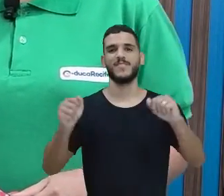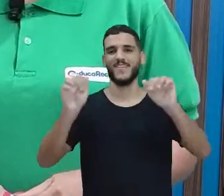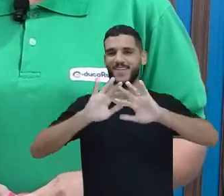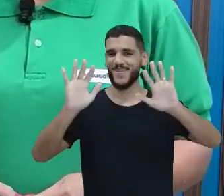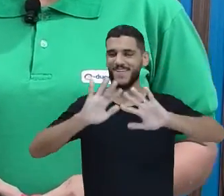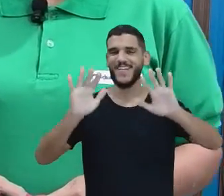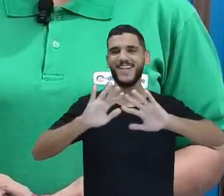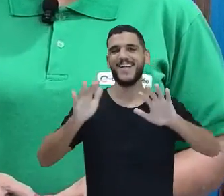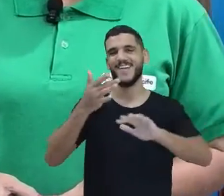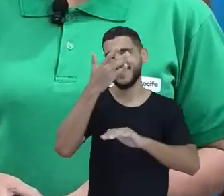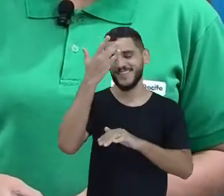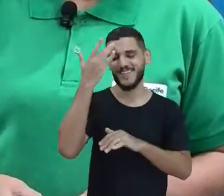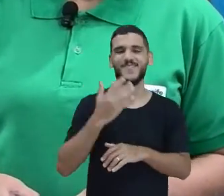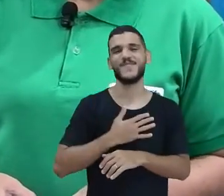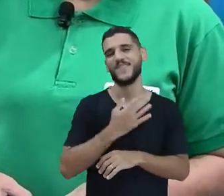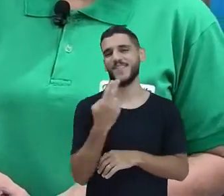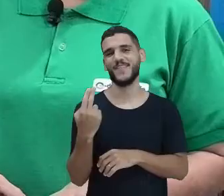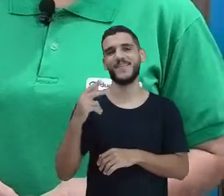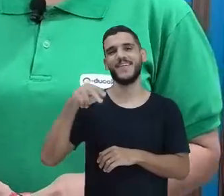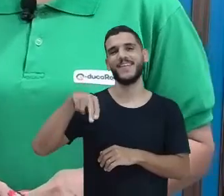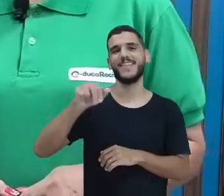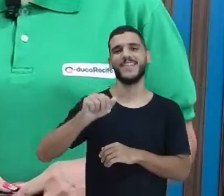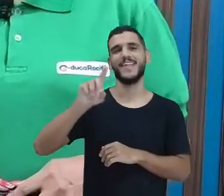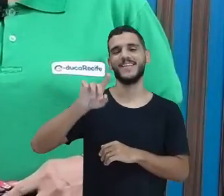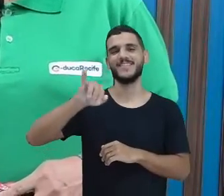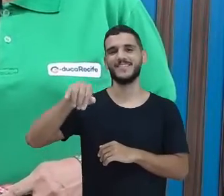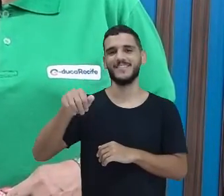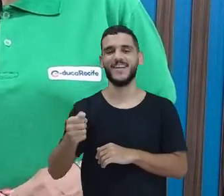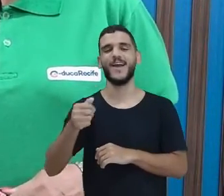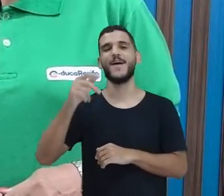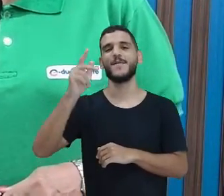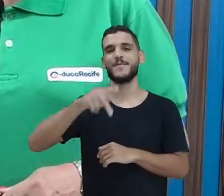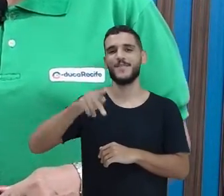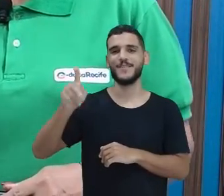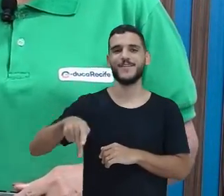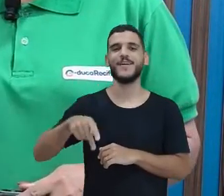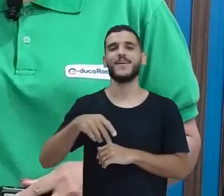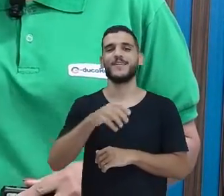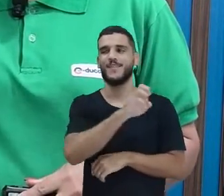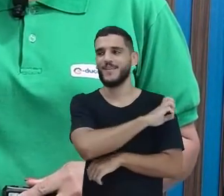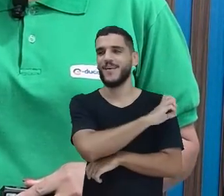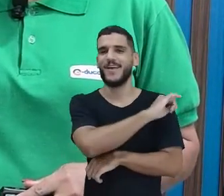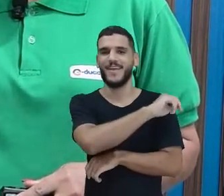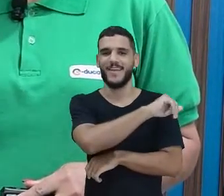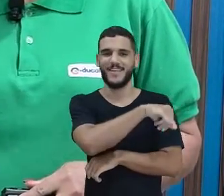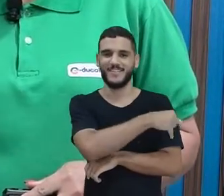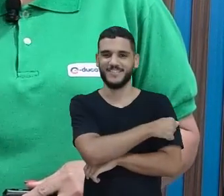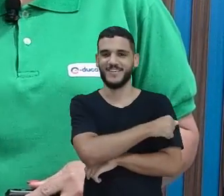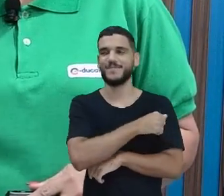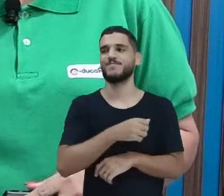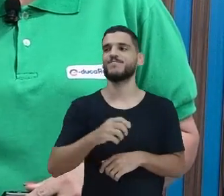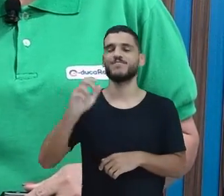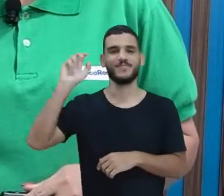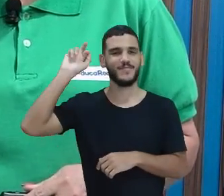Olá pessoal, eu me chamo Nádia, sou professora do EJA Módulo 3 e o meu sinal.